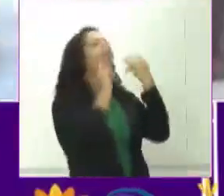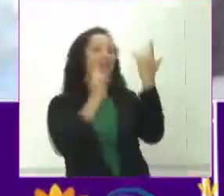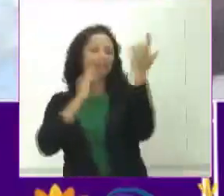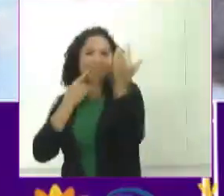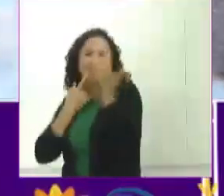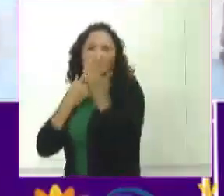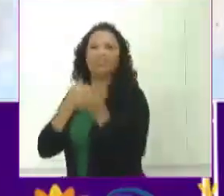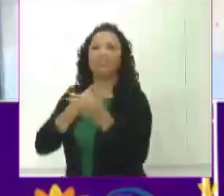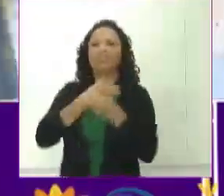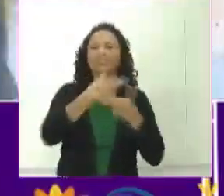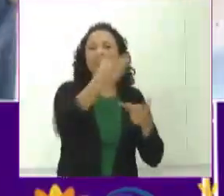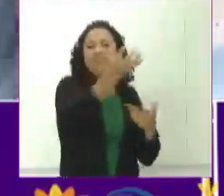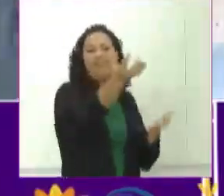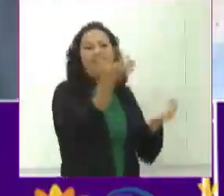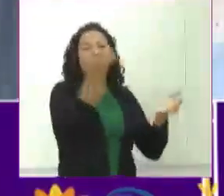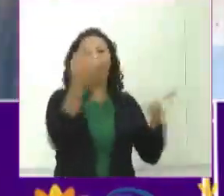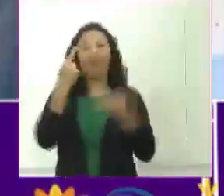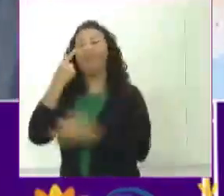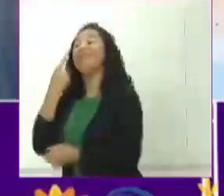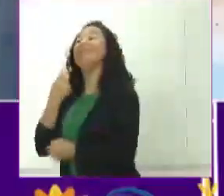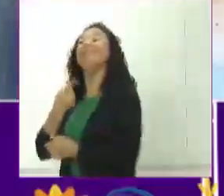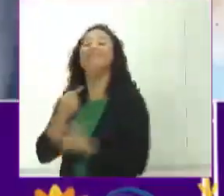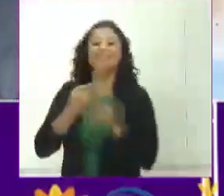eu quero ver para